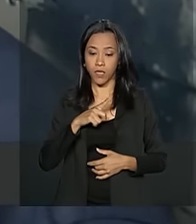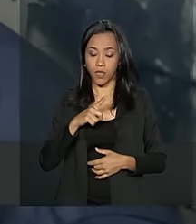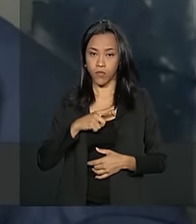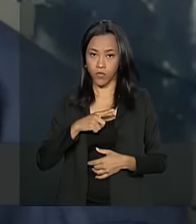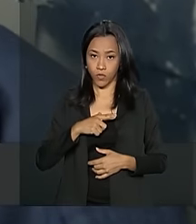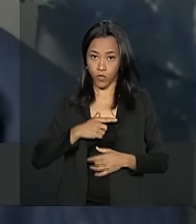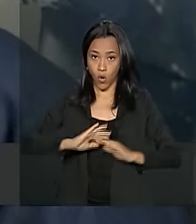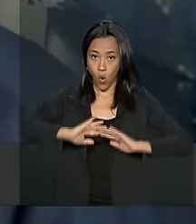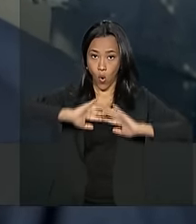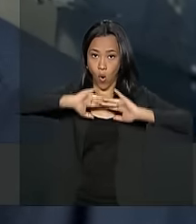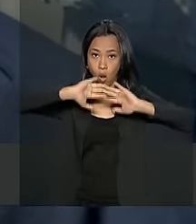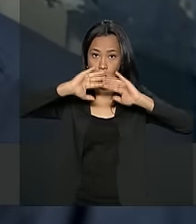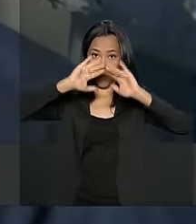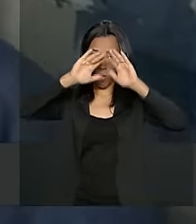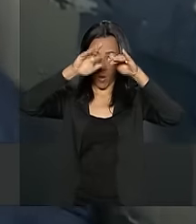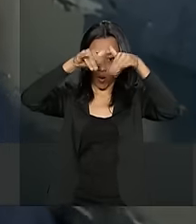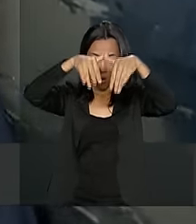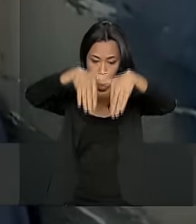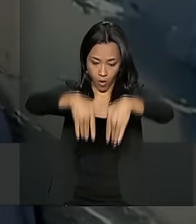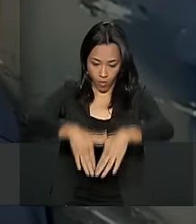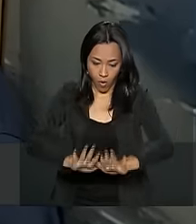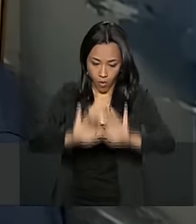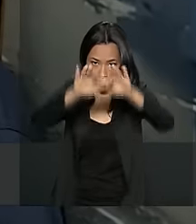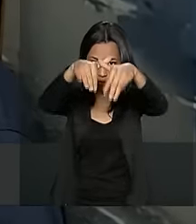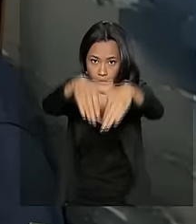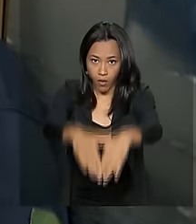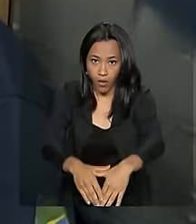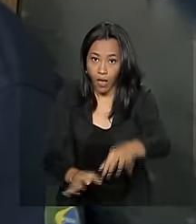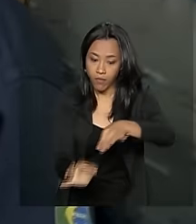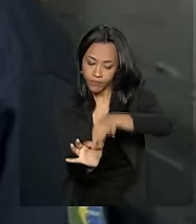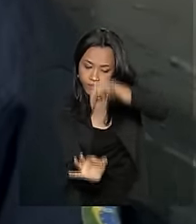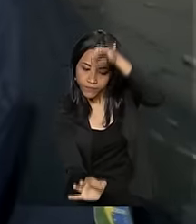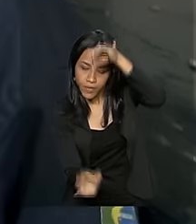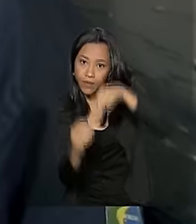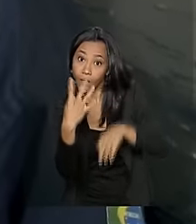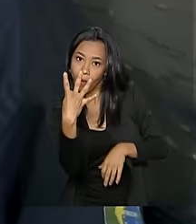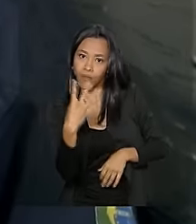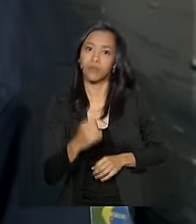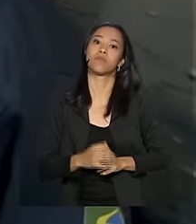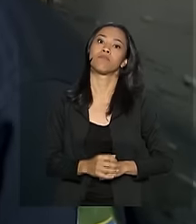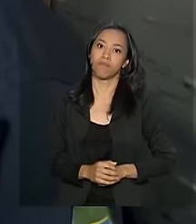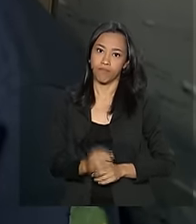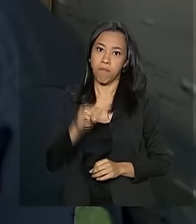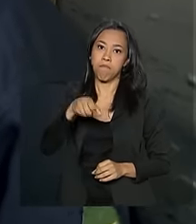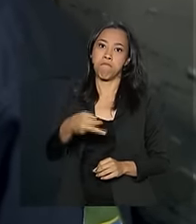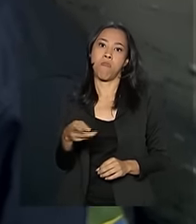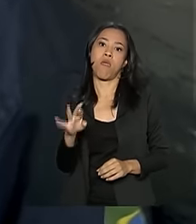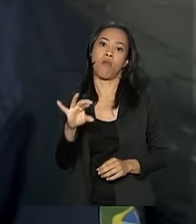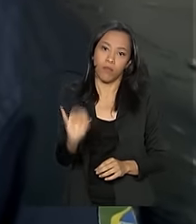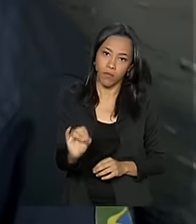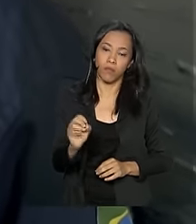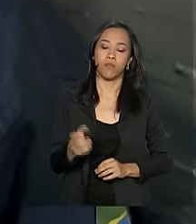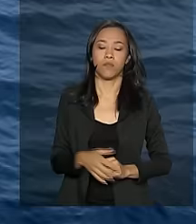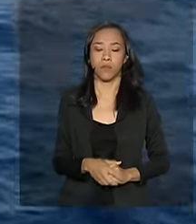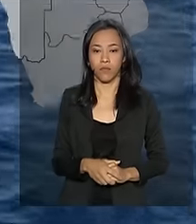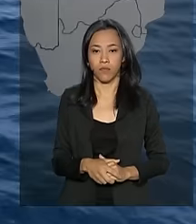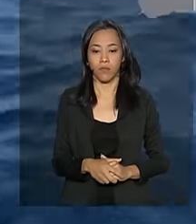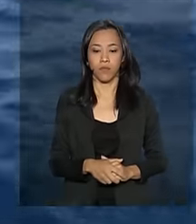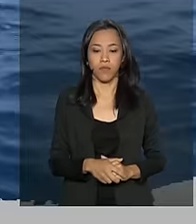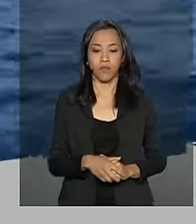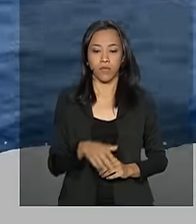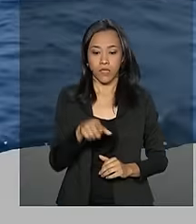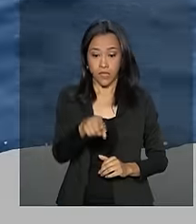4 metros, então expectativa razoável, boa, considerando outras ocasiões anteriores, né?